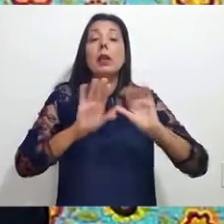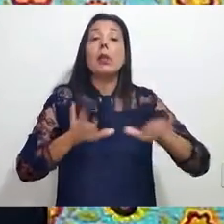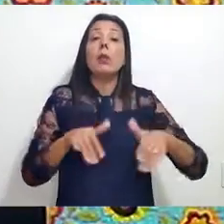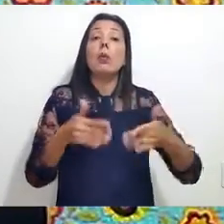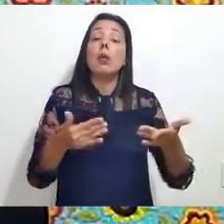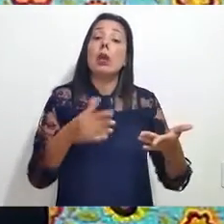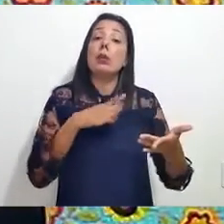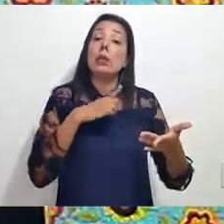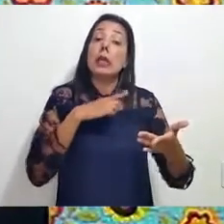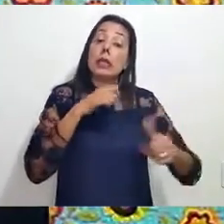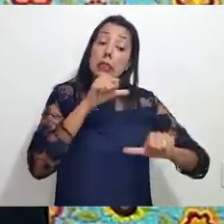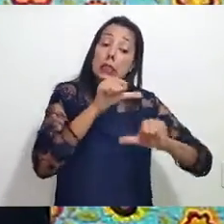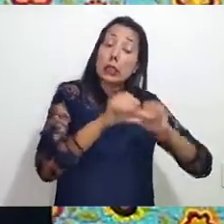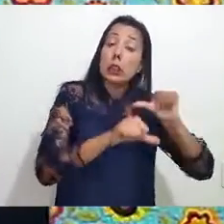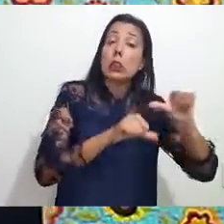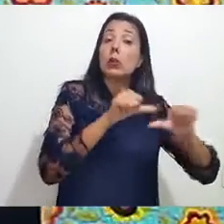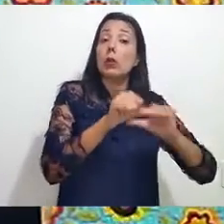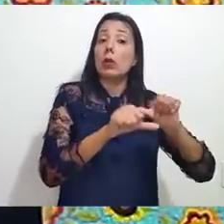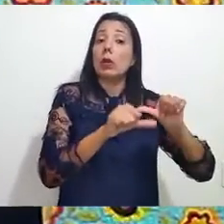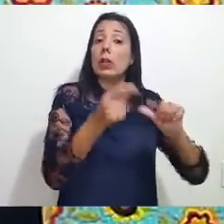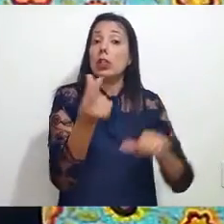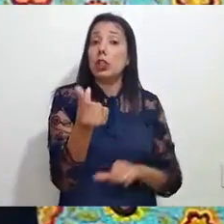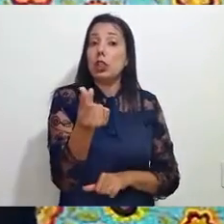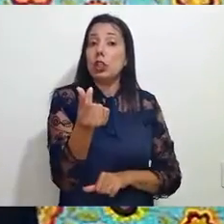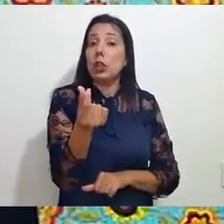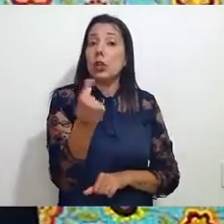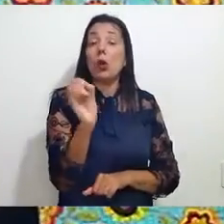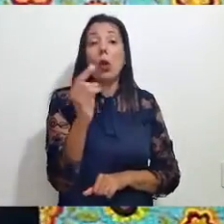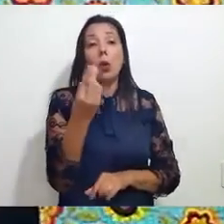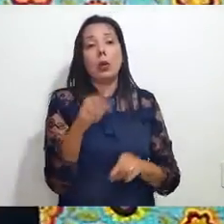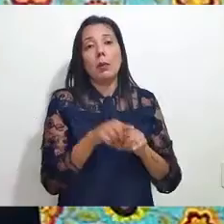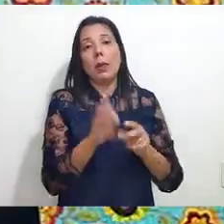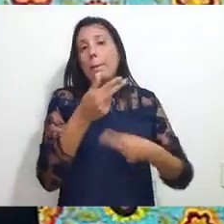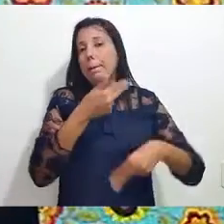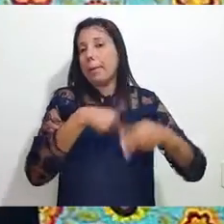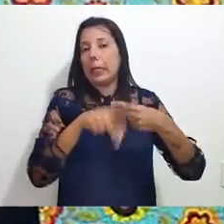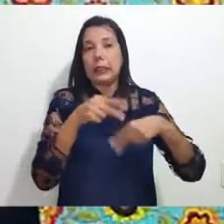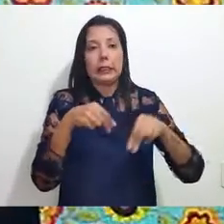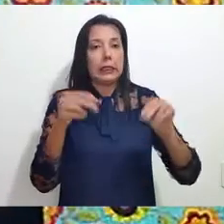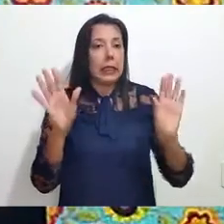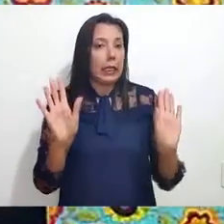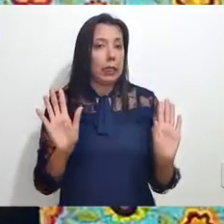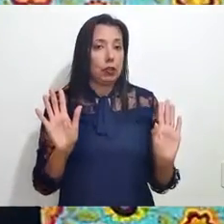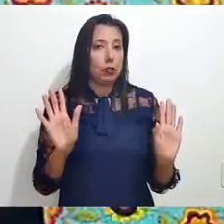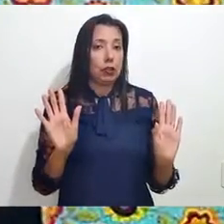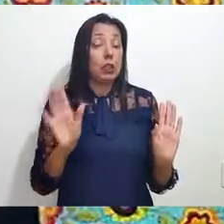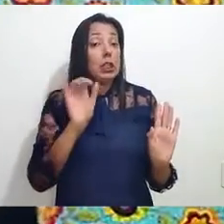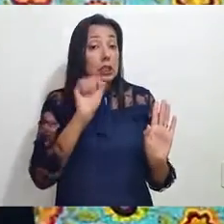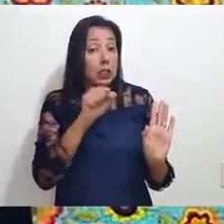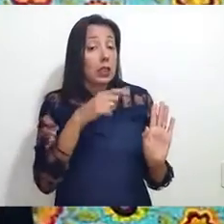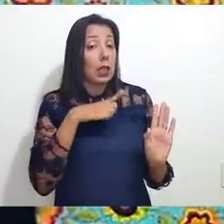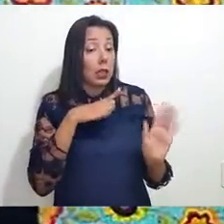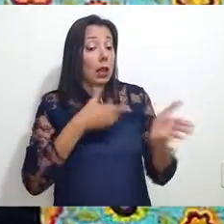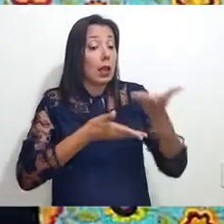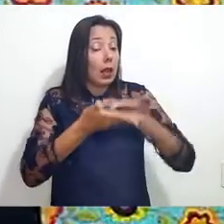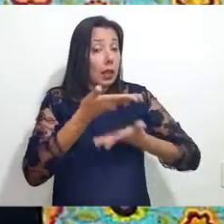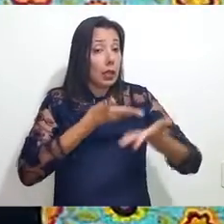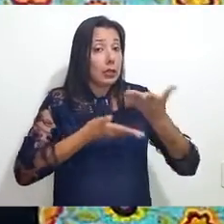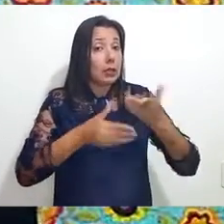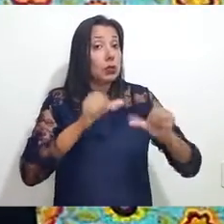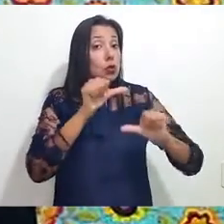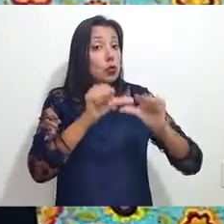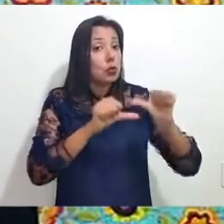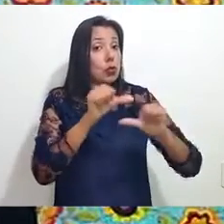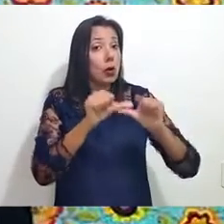tem pais que prostituem os filhos e as filhas, né, porque a prostituição não é só ligada,